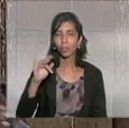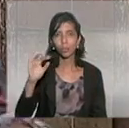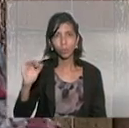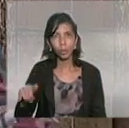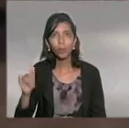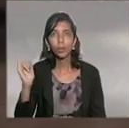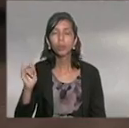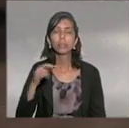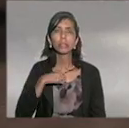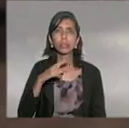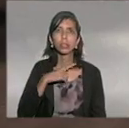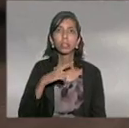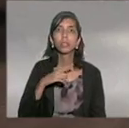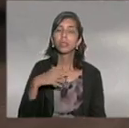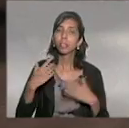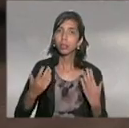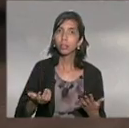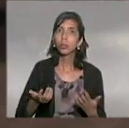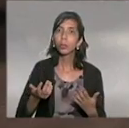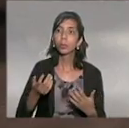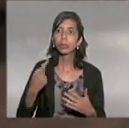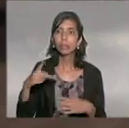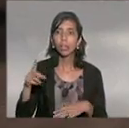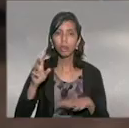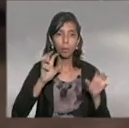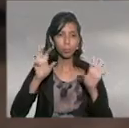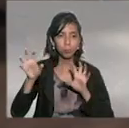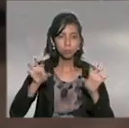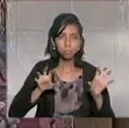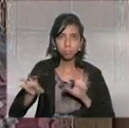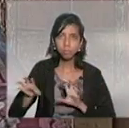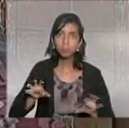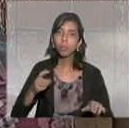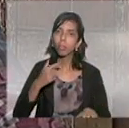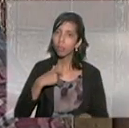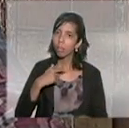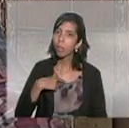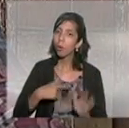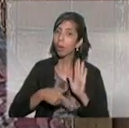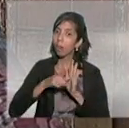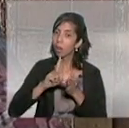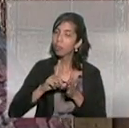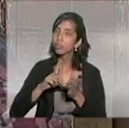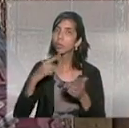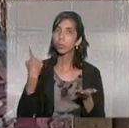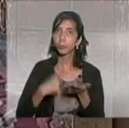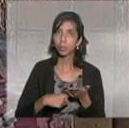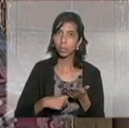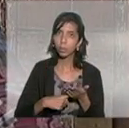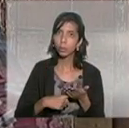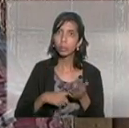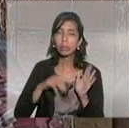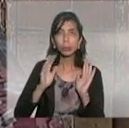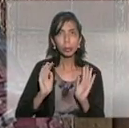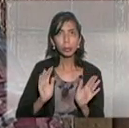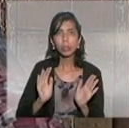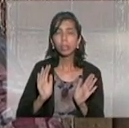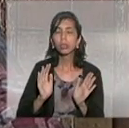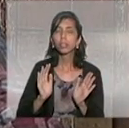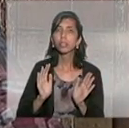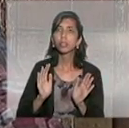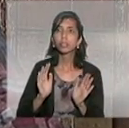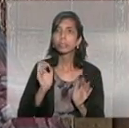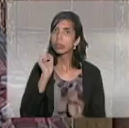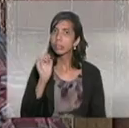No Love Story, muito. Com as muito. árvores. Foi. Então, essas marcações eu pré-determino. Agora,